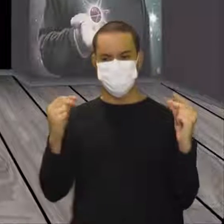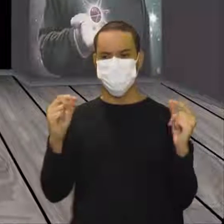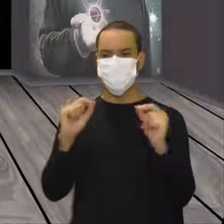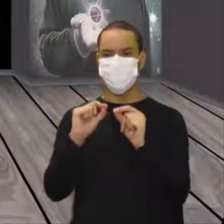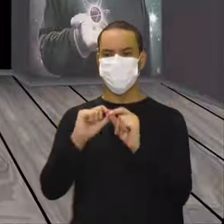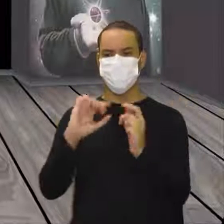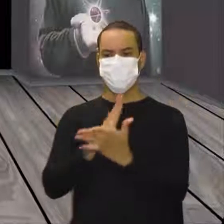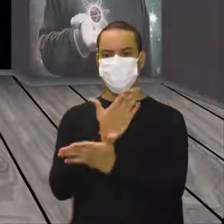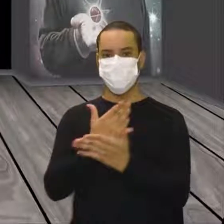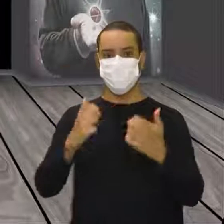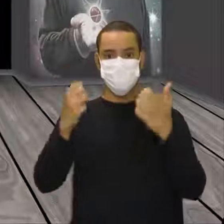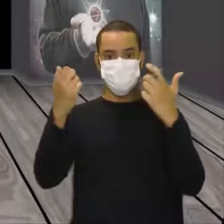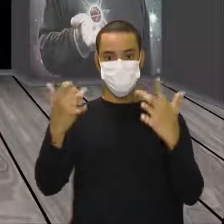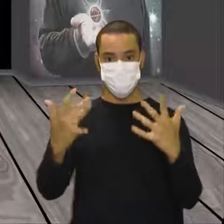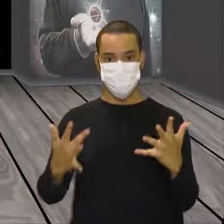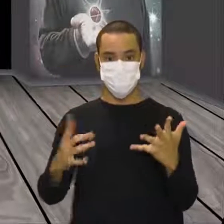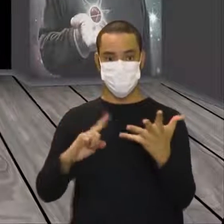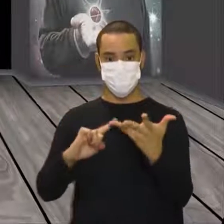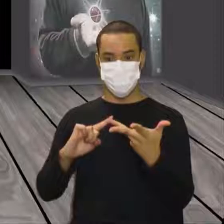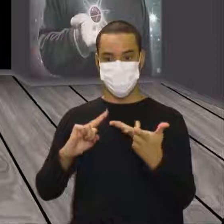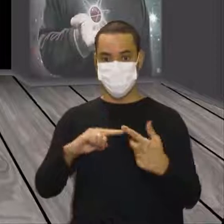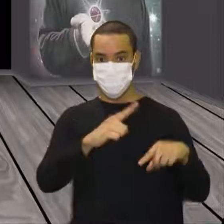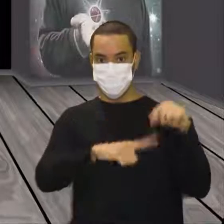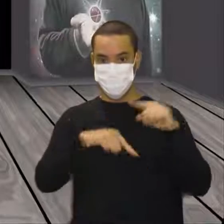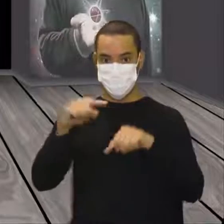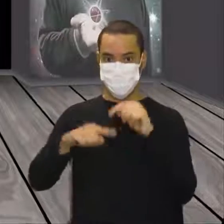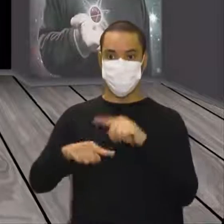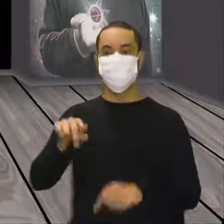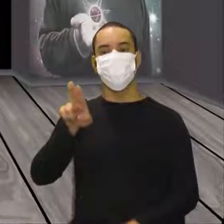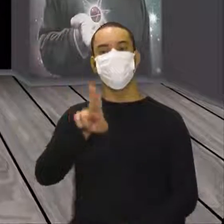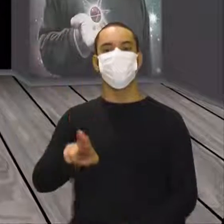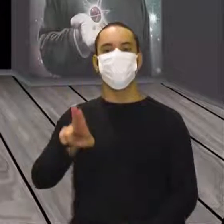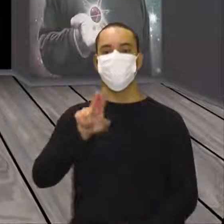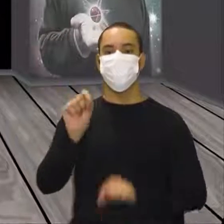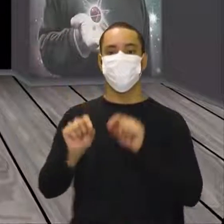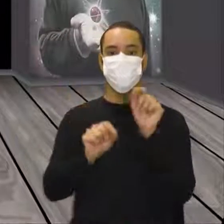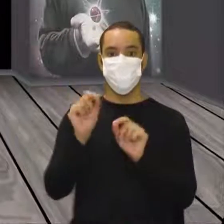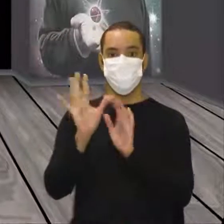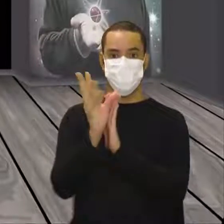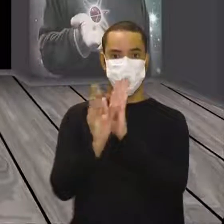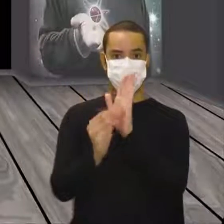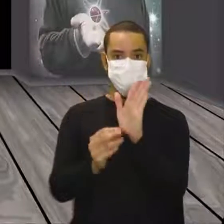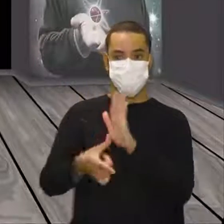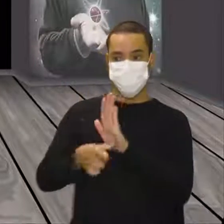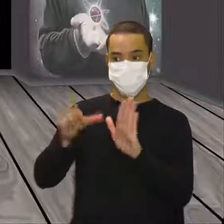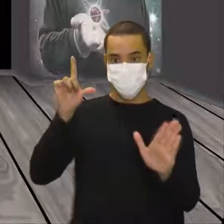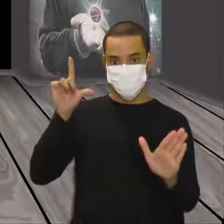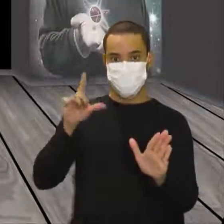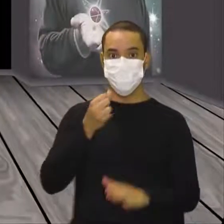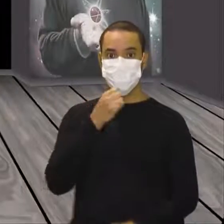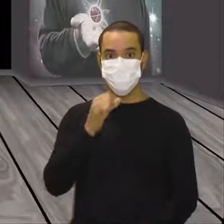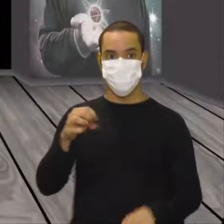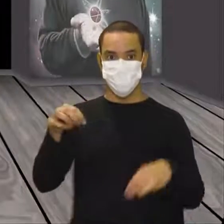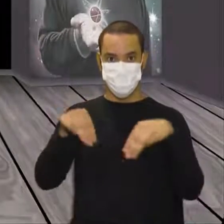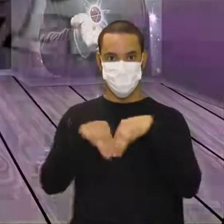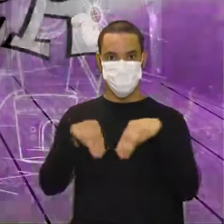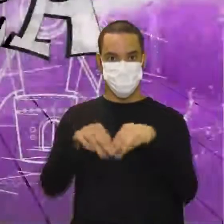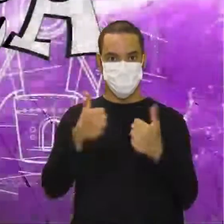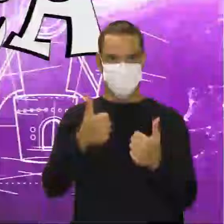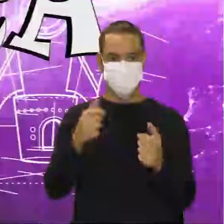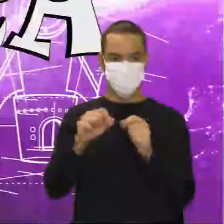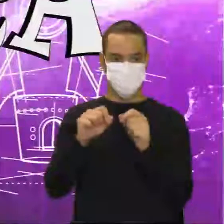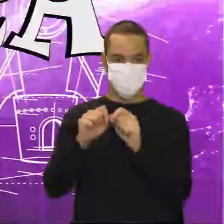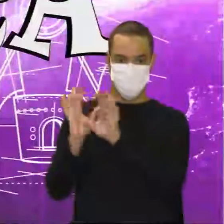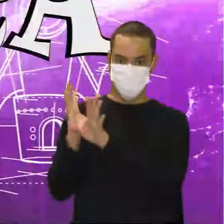alguns equipamentos, né, que são utilizados com os conteúdos aí que nós vimos, né, de eletromagnetismo. Então, vamos fazer o resumo? Vamos